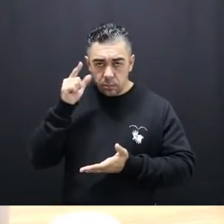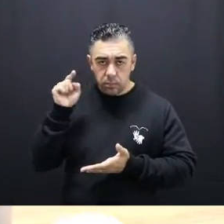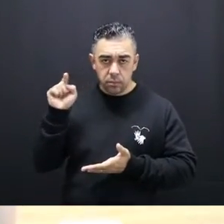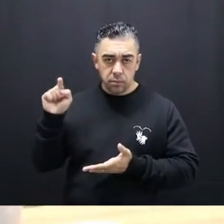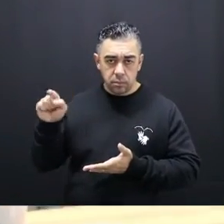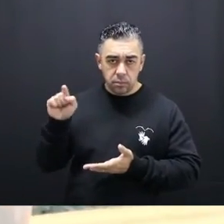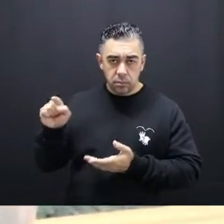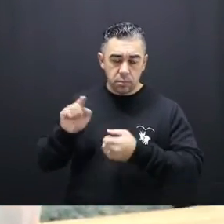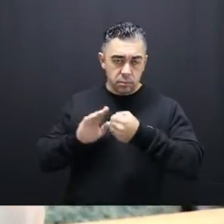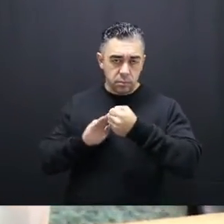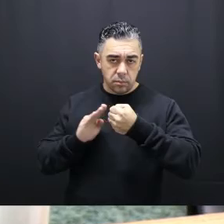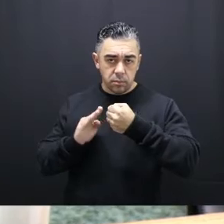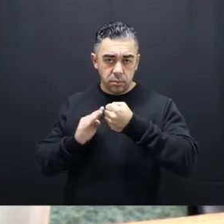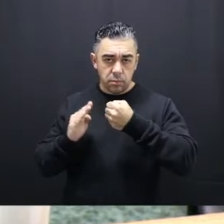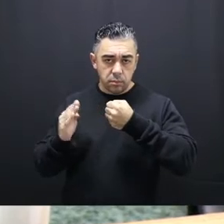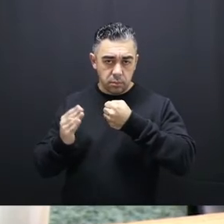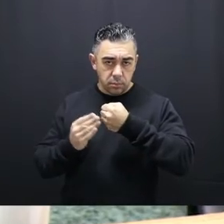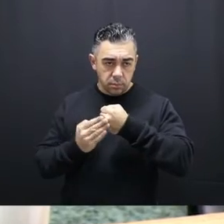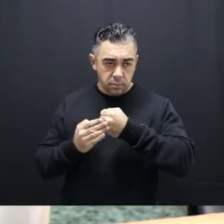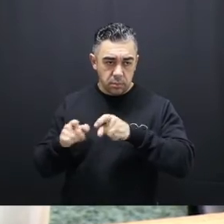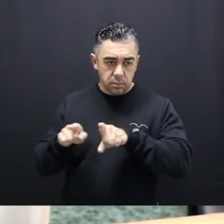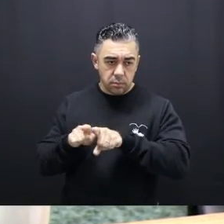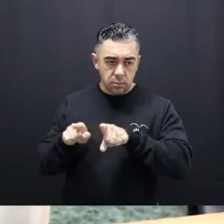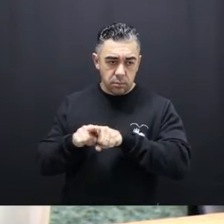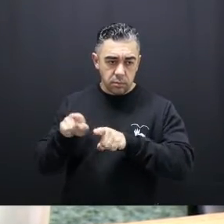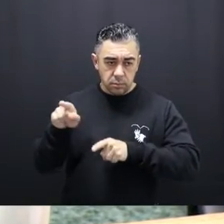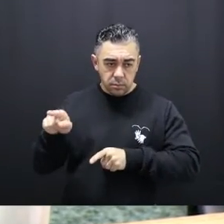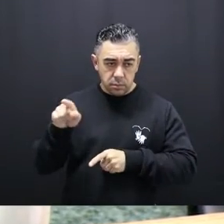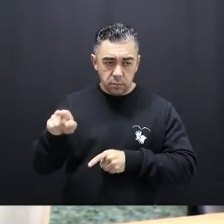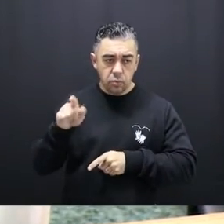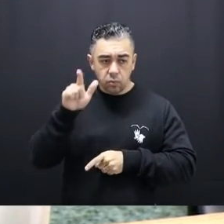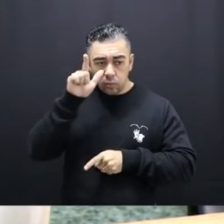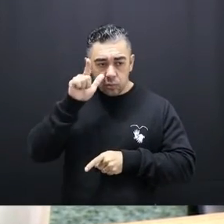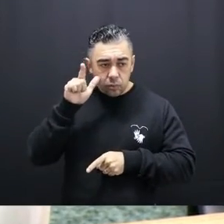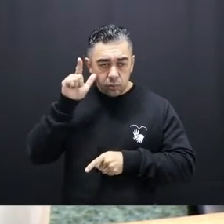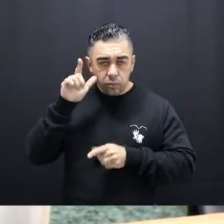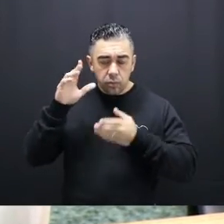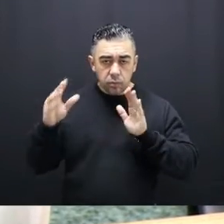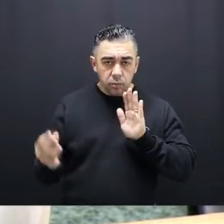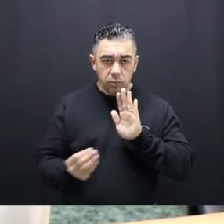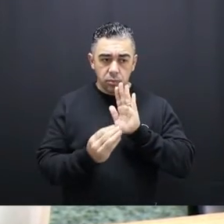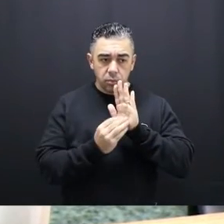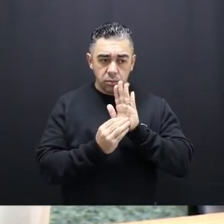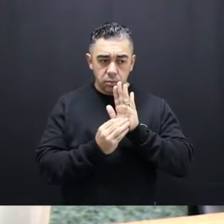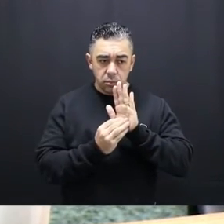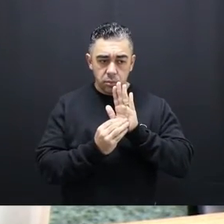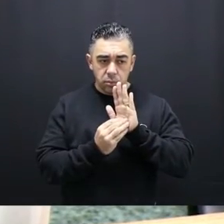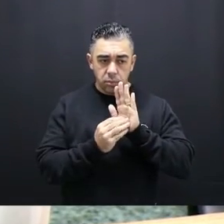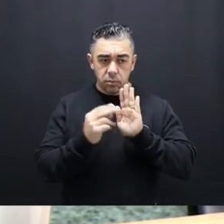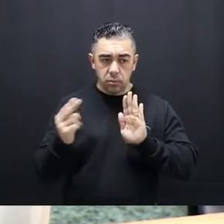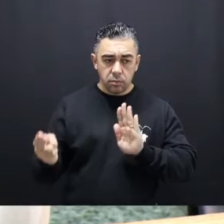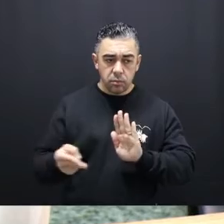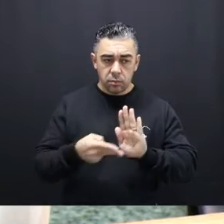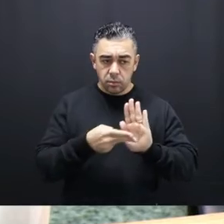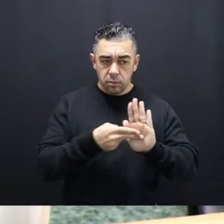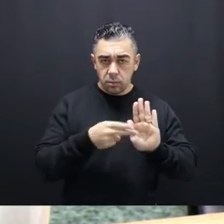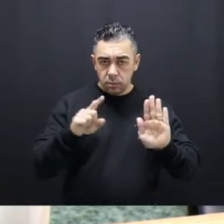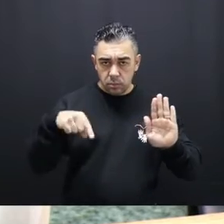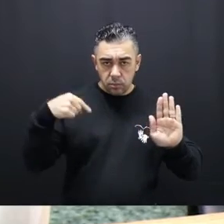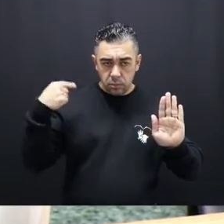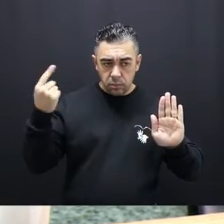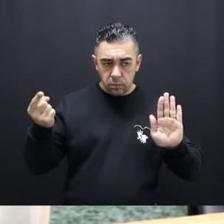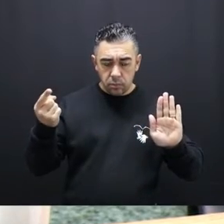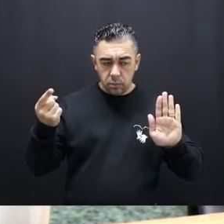é quem sabe ficaria feliz aí se pudesse incluir uma através de uma emenda no próximo aí no próximo